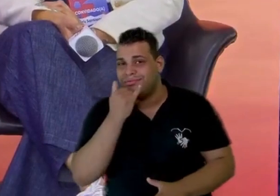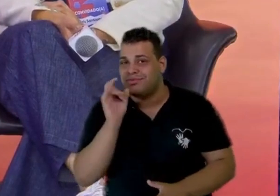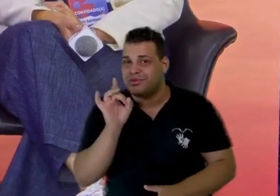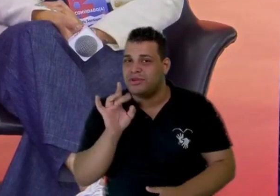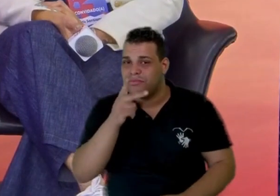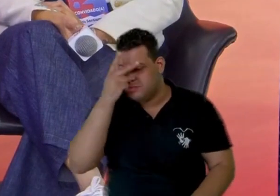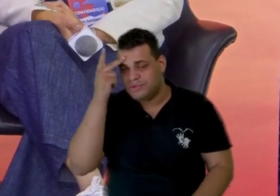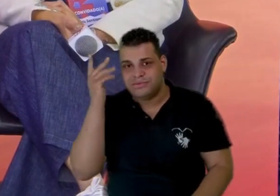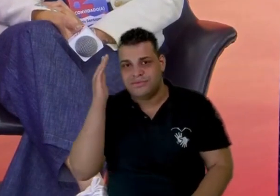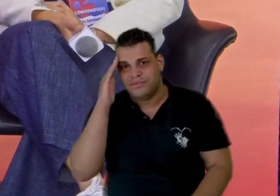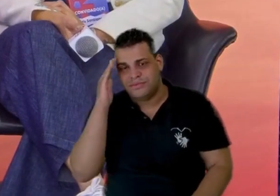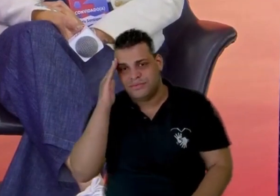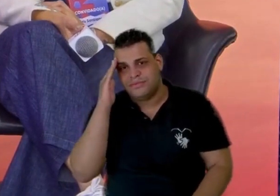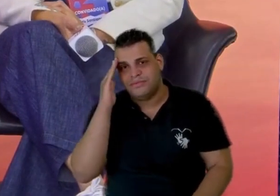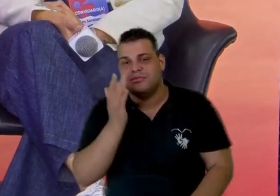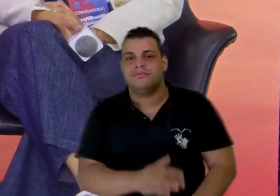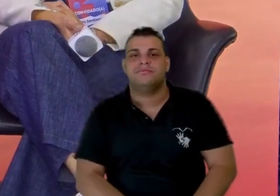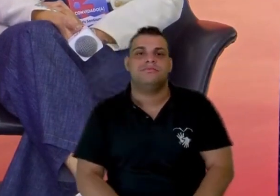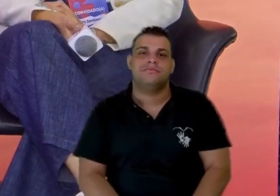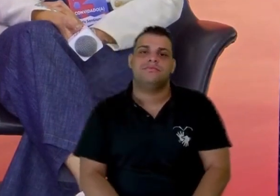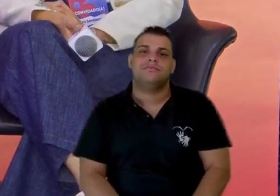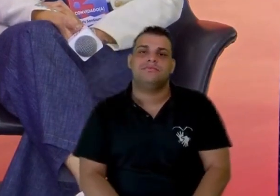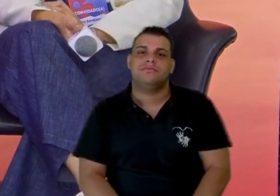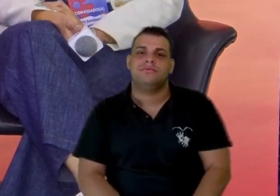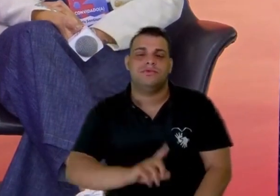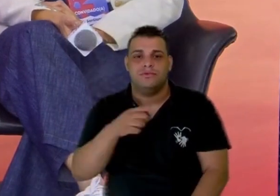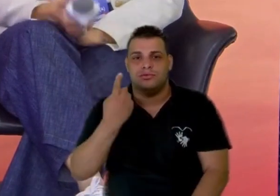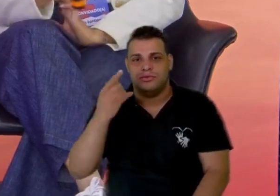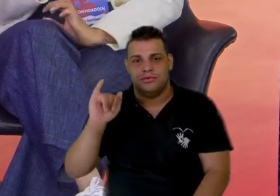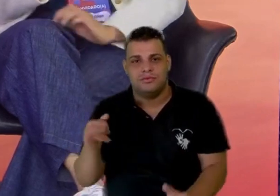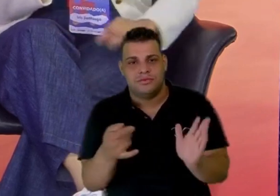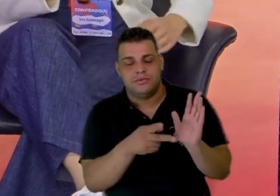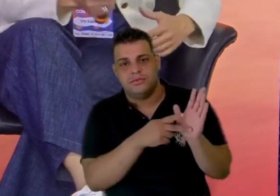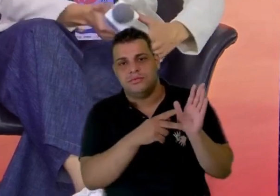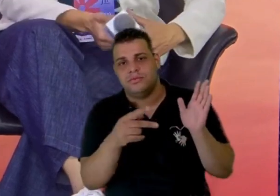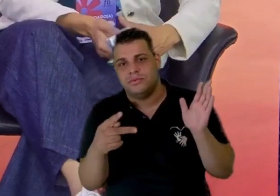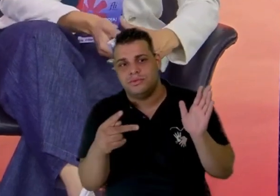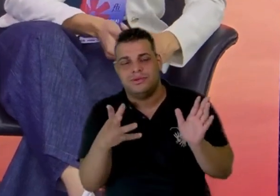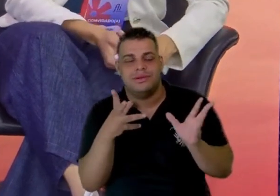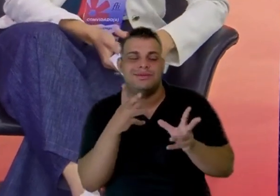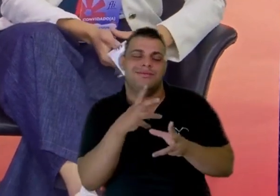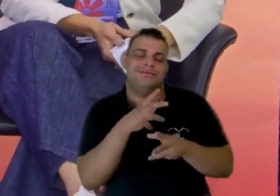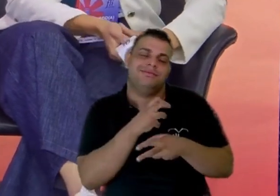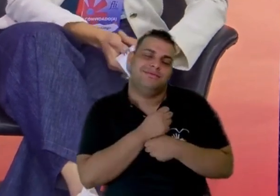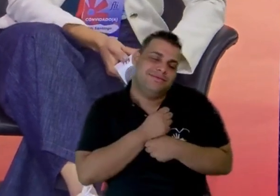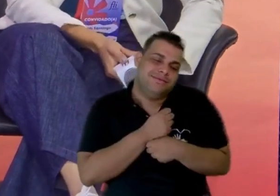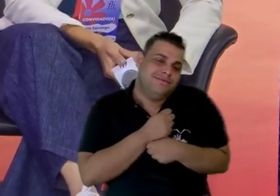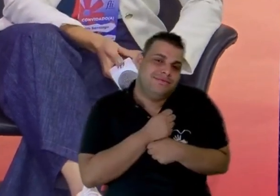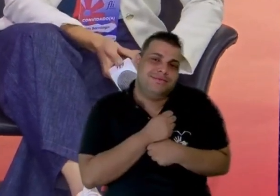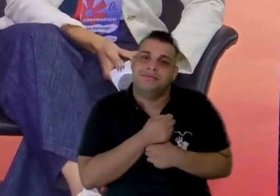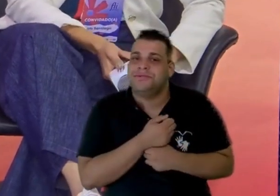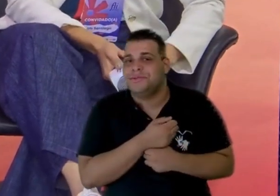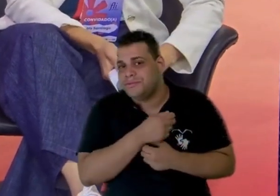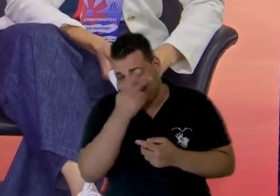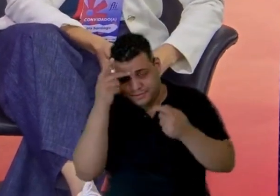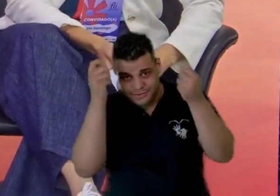toar porque o Haikai tem isso também não é uma a gente tá acostumado com poesia nossa poesia é muito apaixonada né uma poesia onde o artista